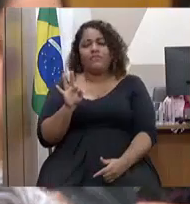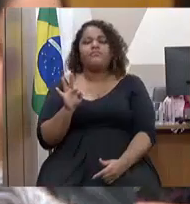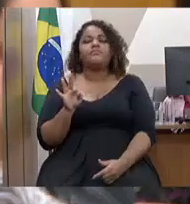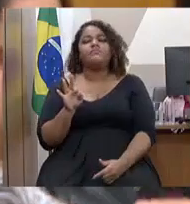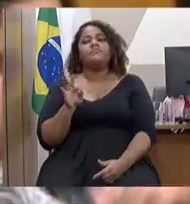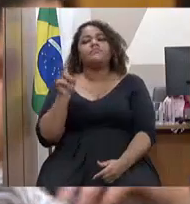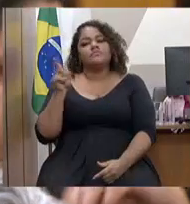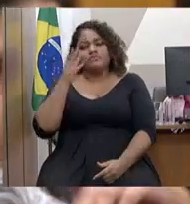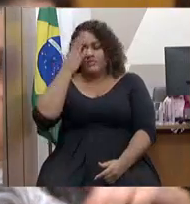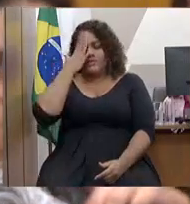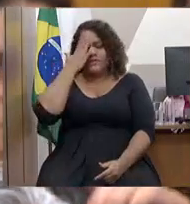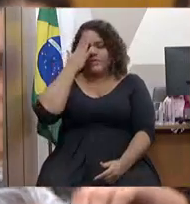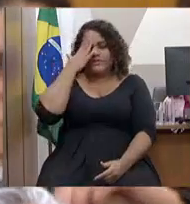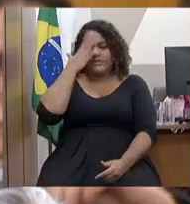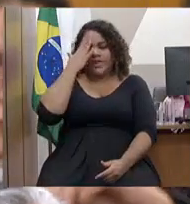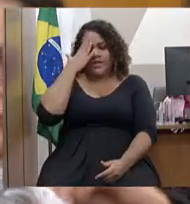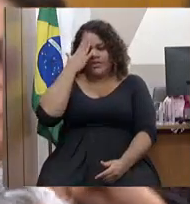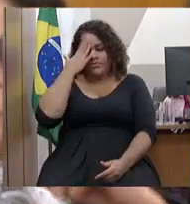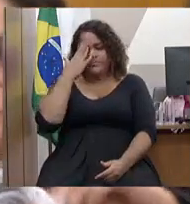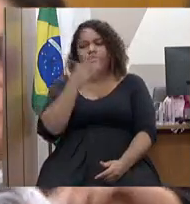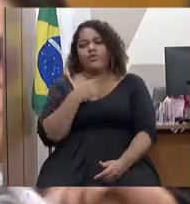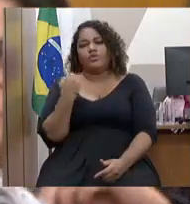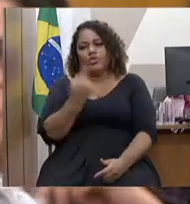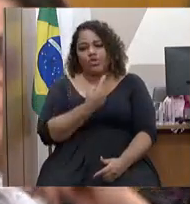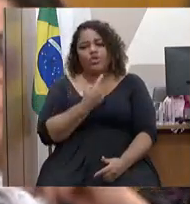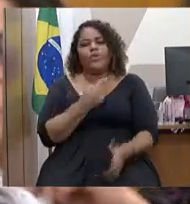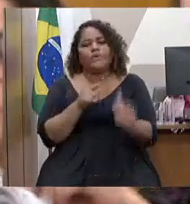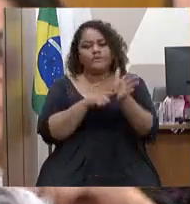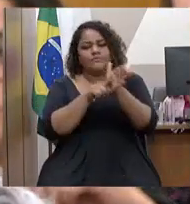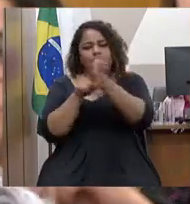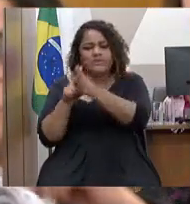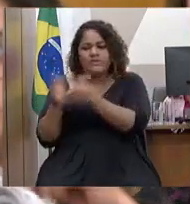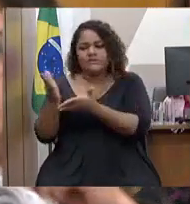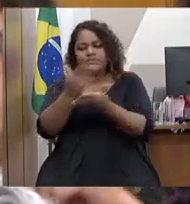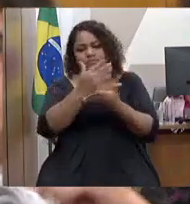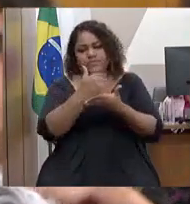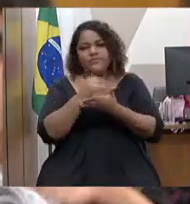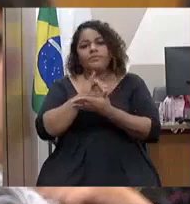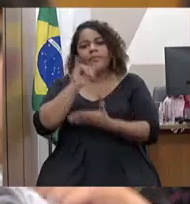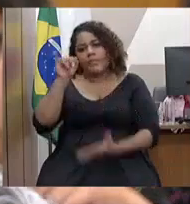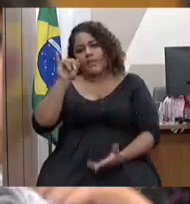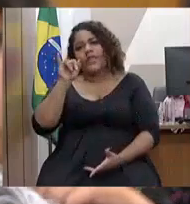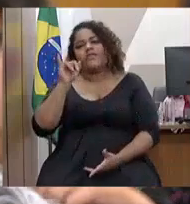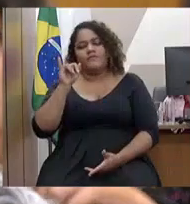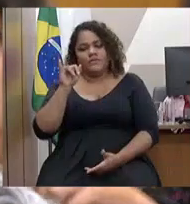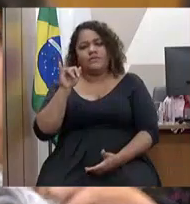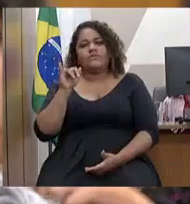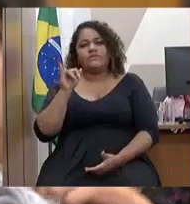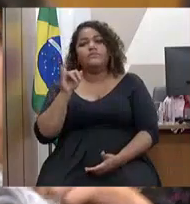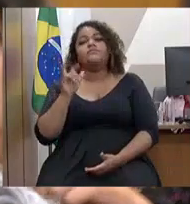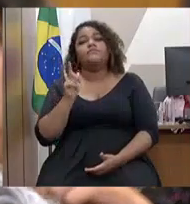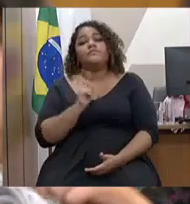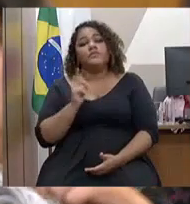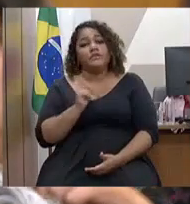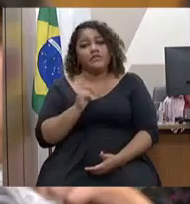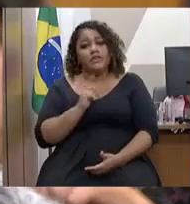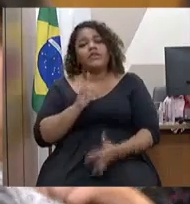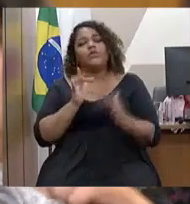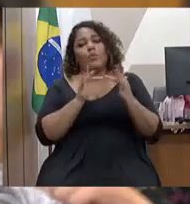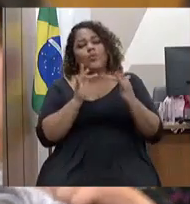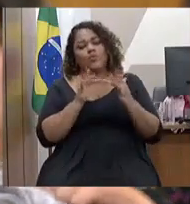forma que a gente tem feito esses levantamentos e temos contato com o apoio dos auditores